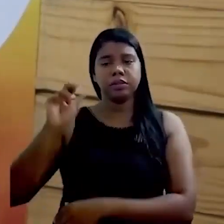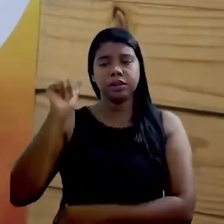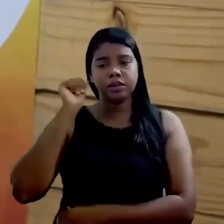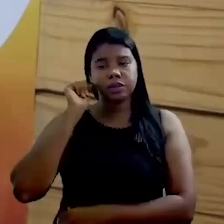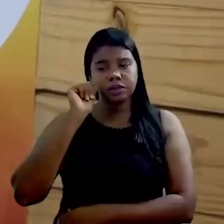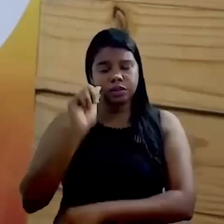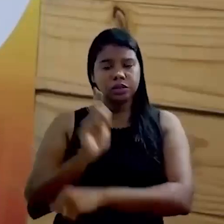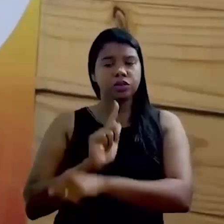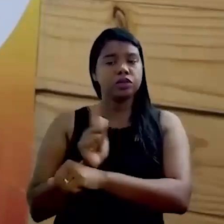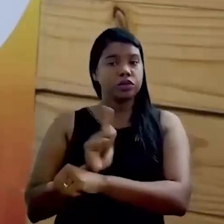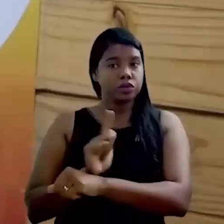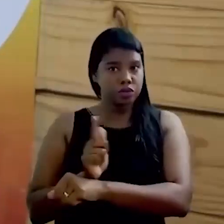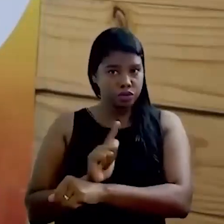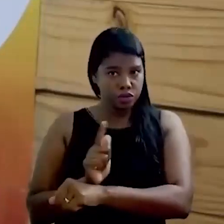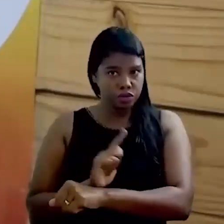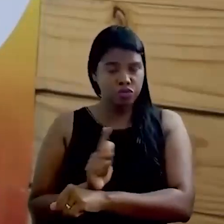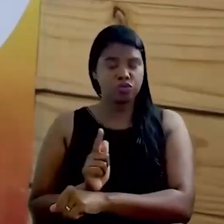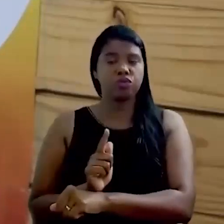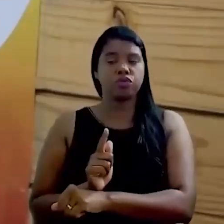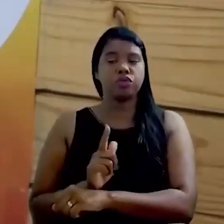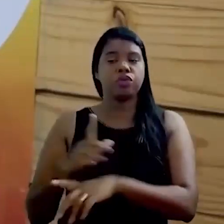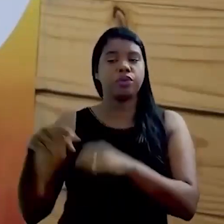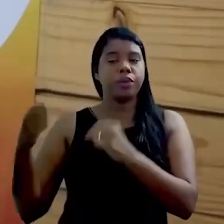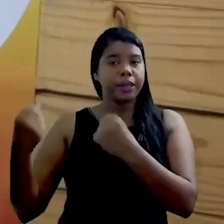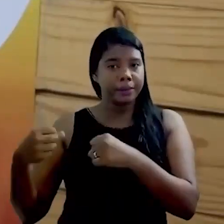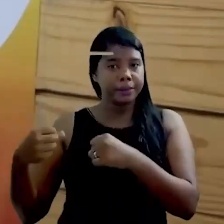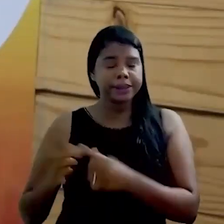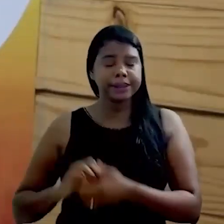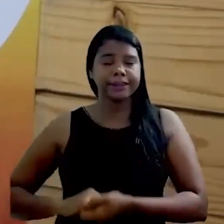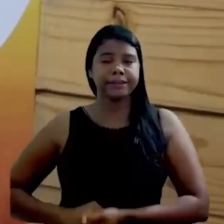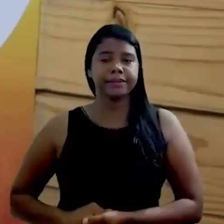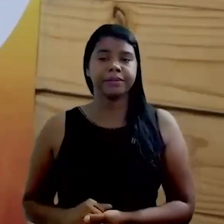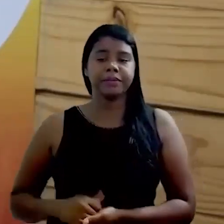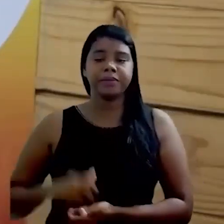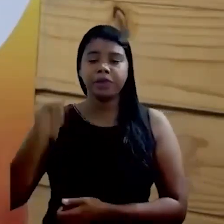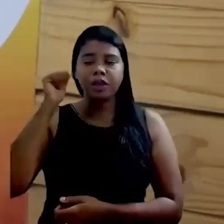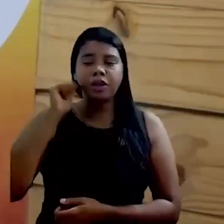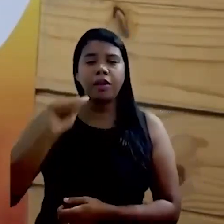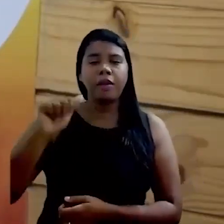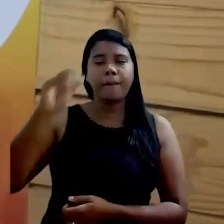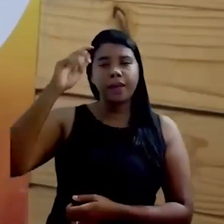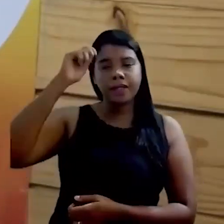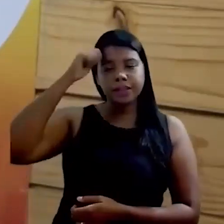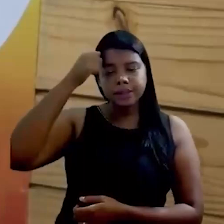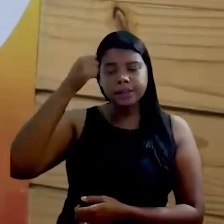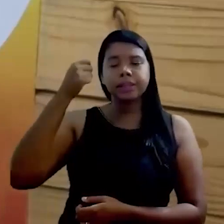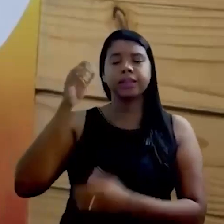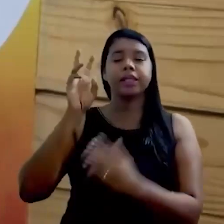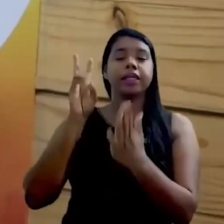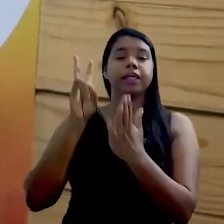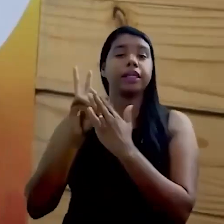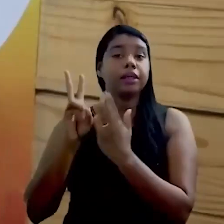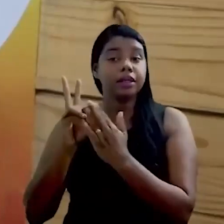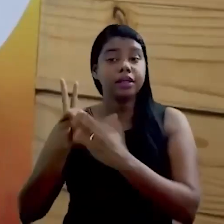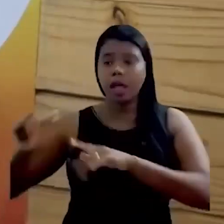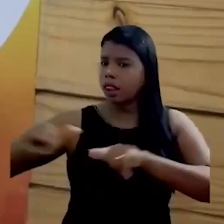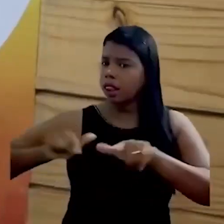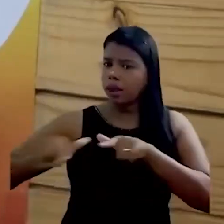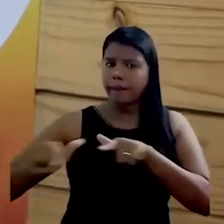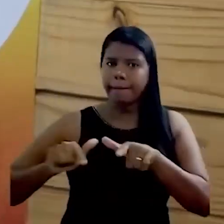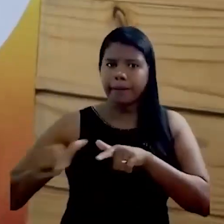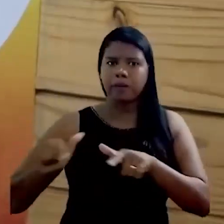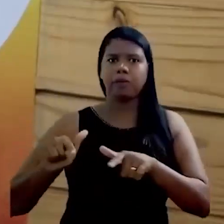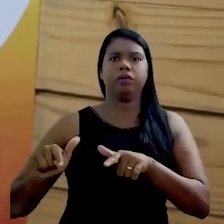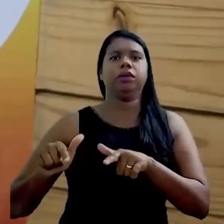de gestão, direção, que a gente tem, não tem tantas, né? Mulheres também negras, indígenas, então toda essa questão